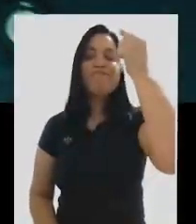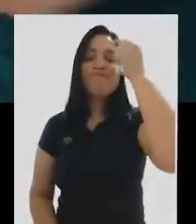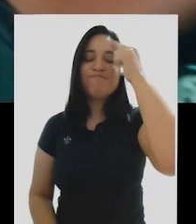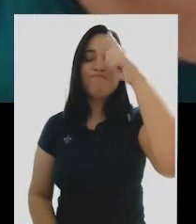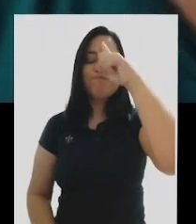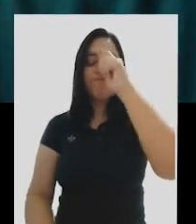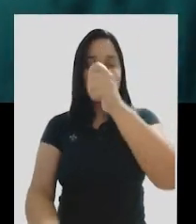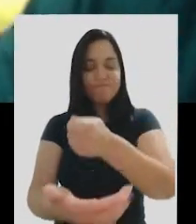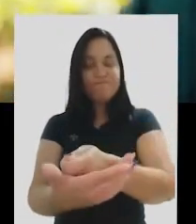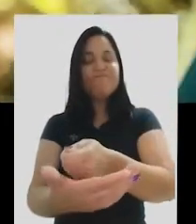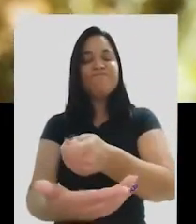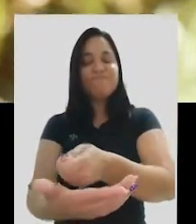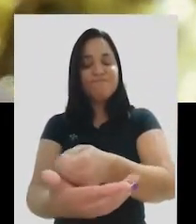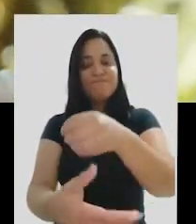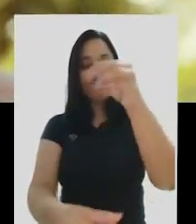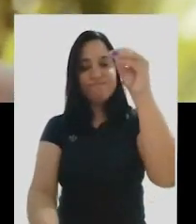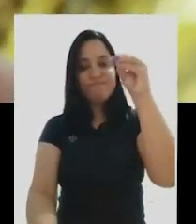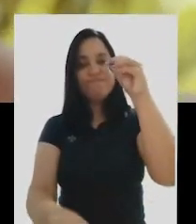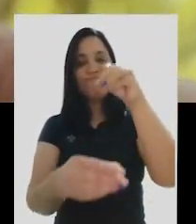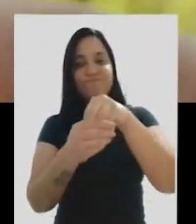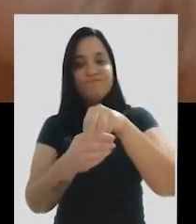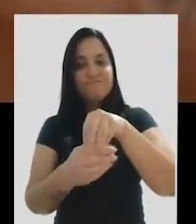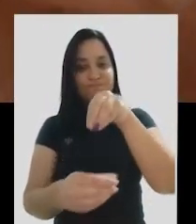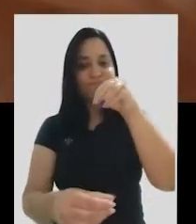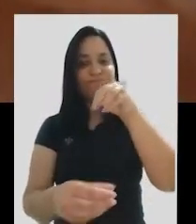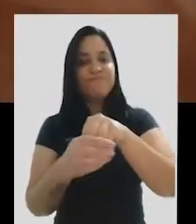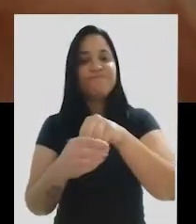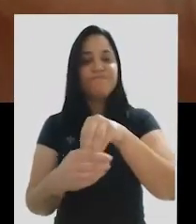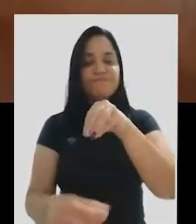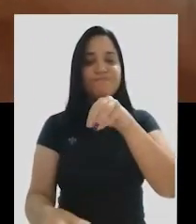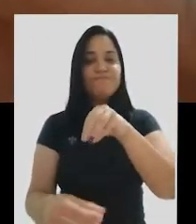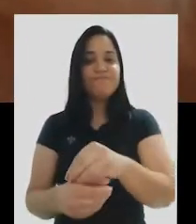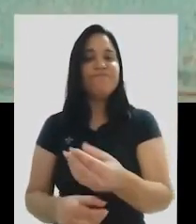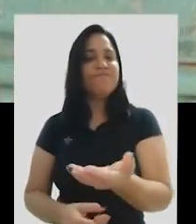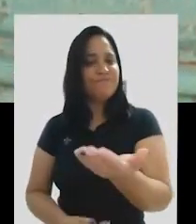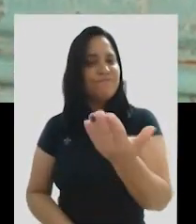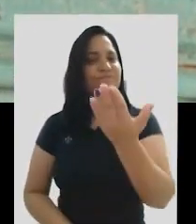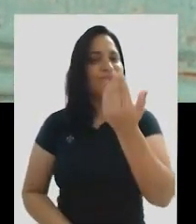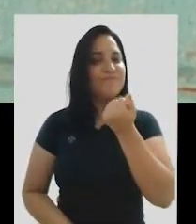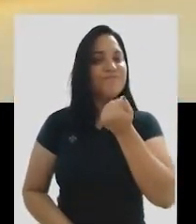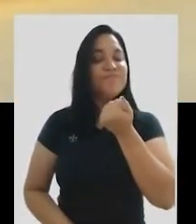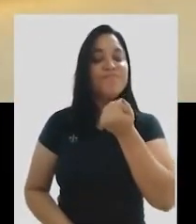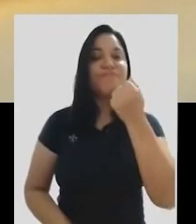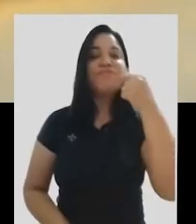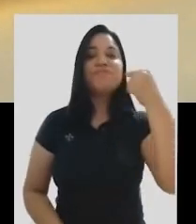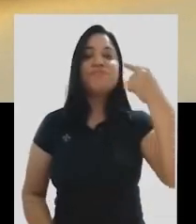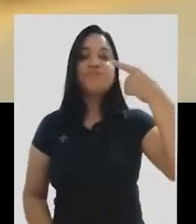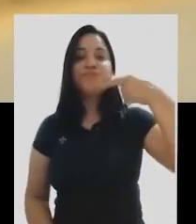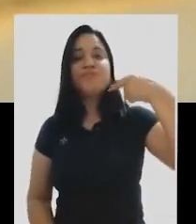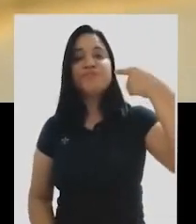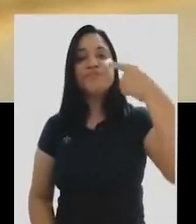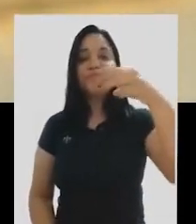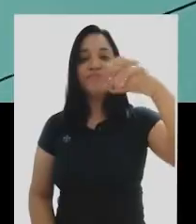sua cabeça, tá na palma da sua mão. Na palma da sua mão. Vem com o Dr. Marcos, é